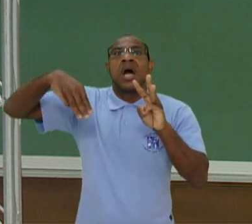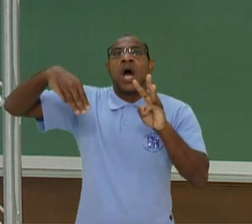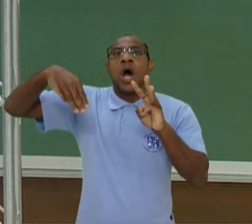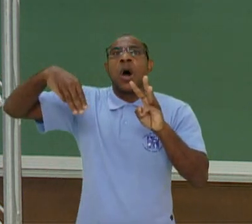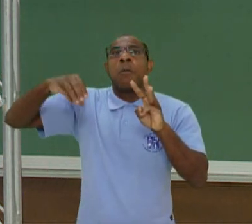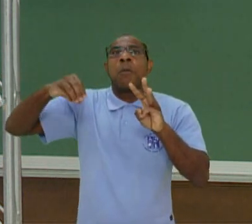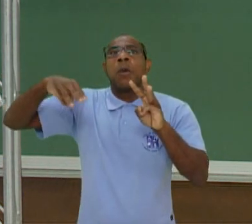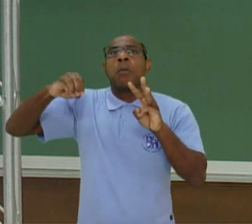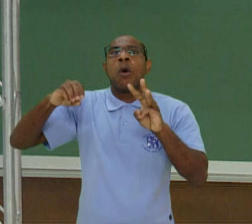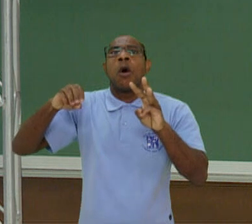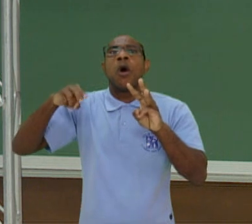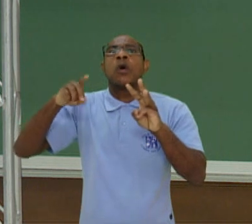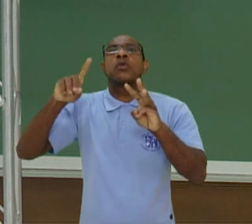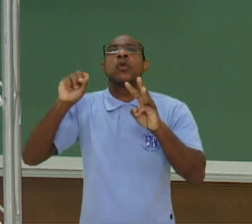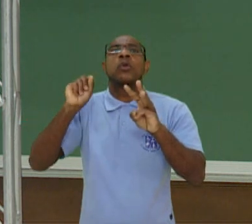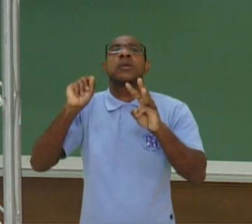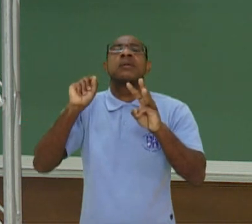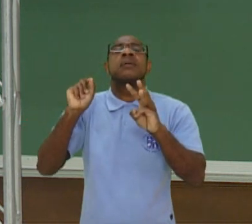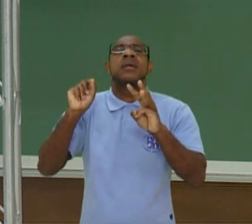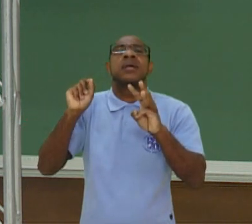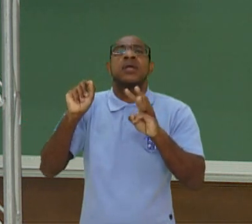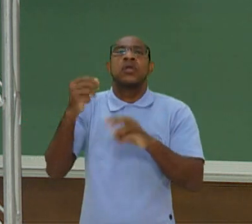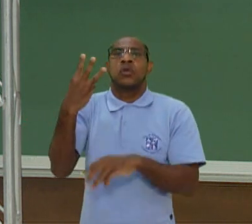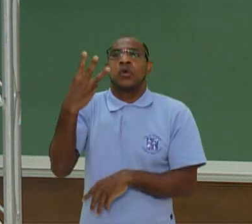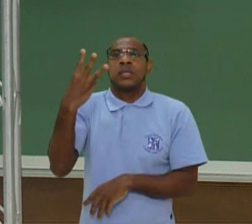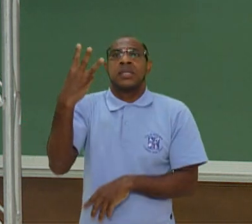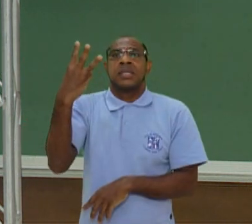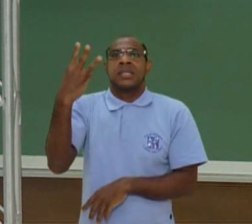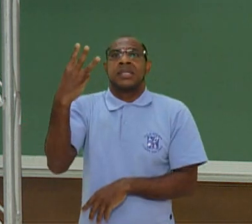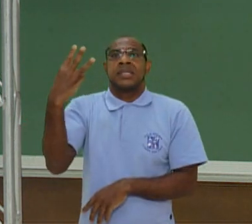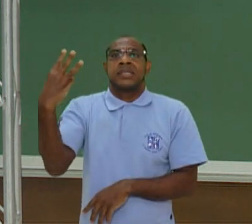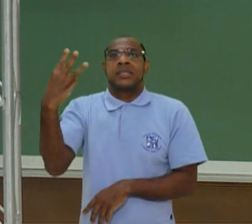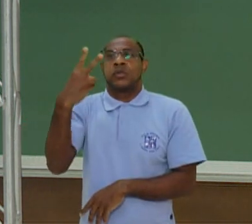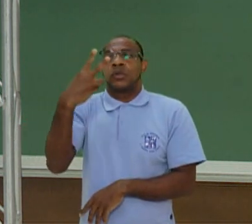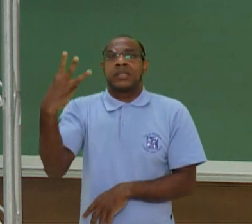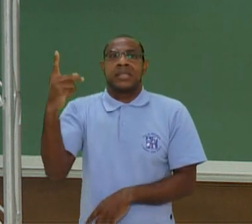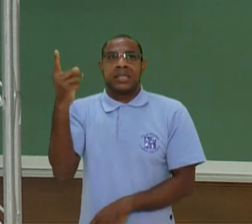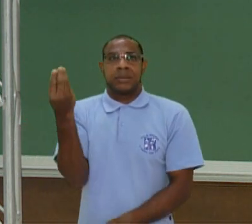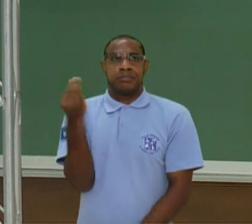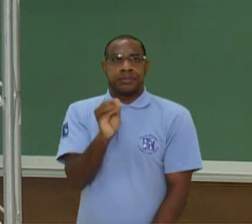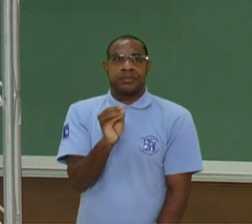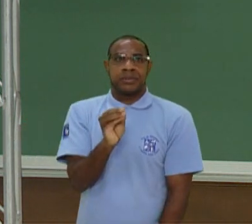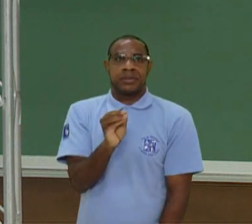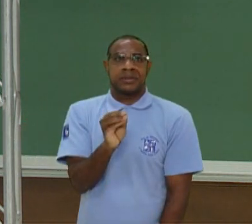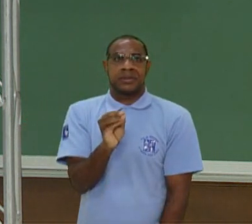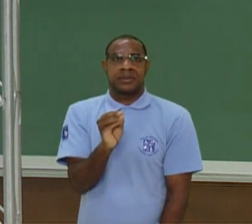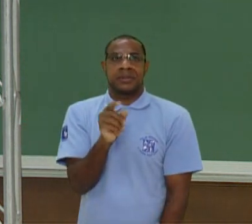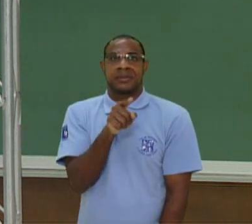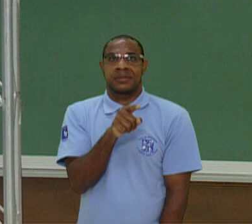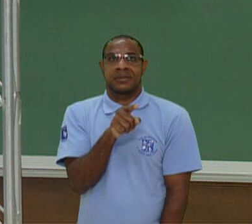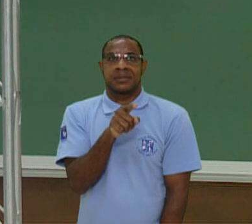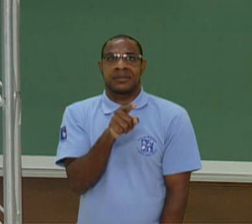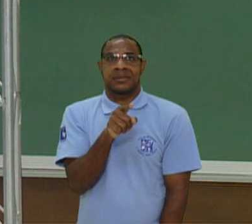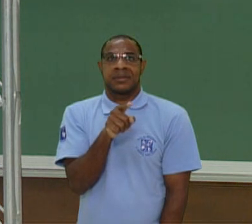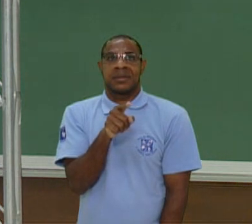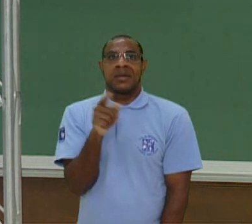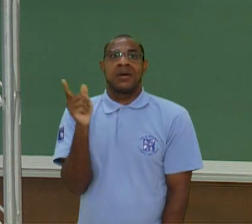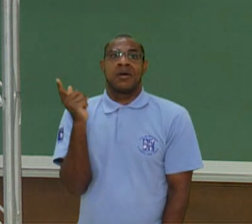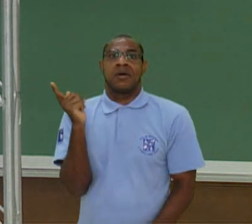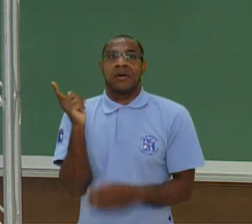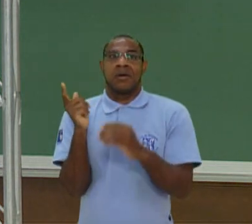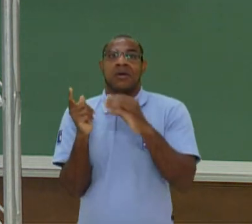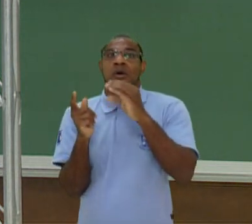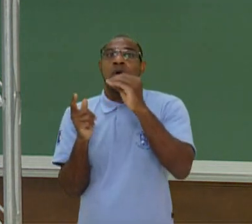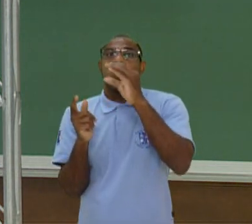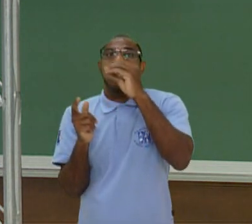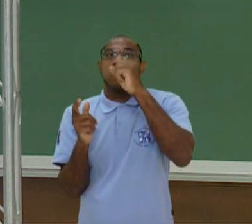que vem à frente, ó, 2 e 3, vezes cosseno da soma dos argumentos. Olha o argumento do primeiro,